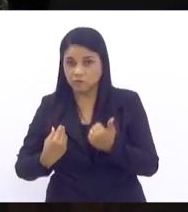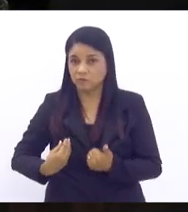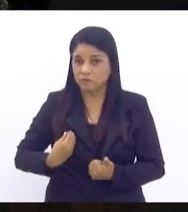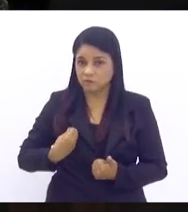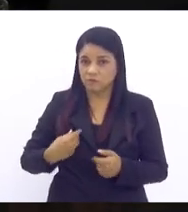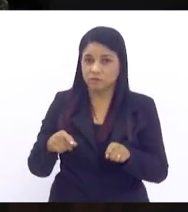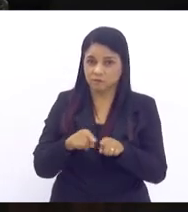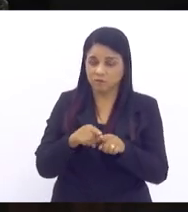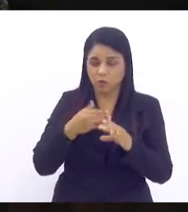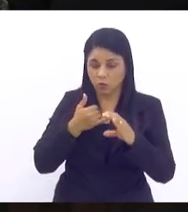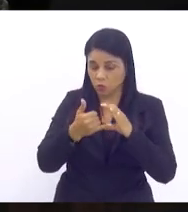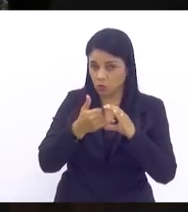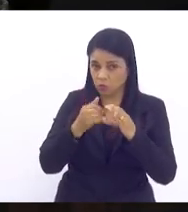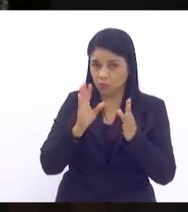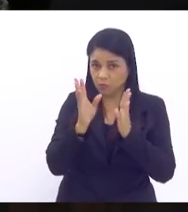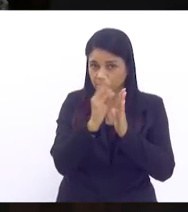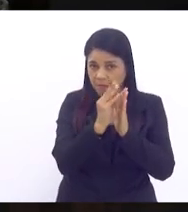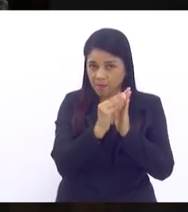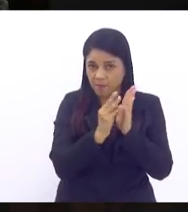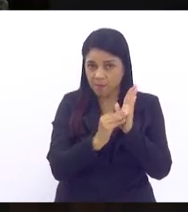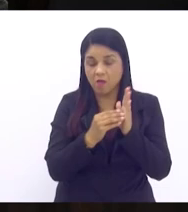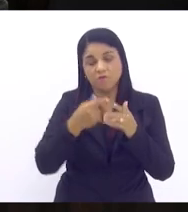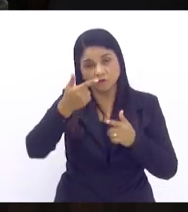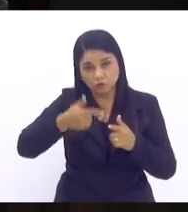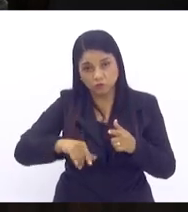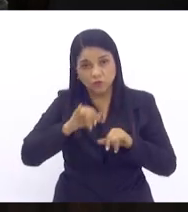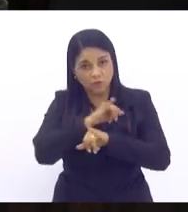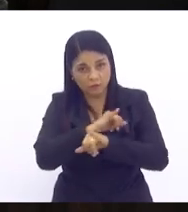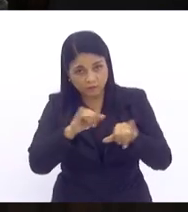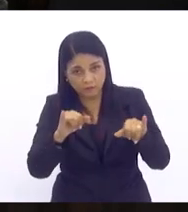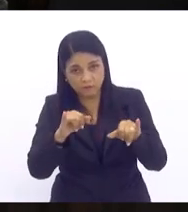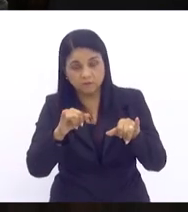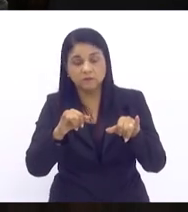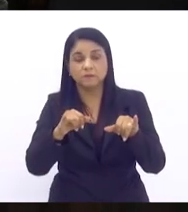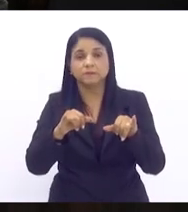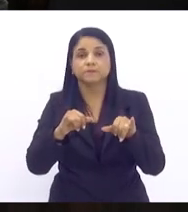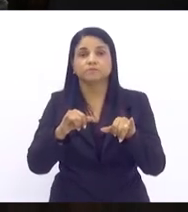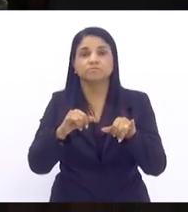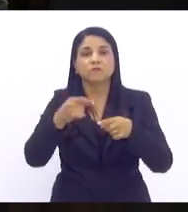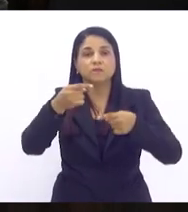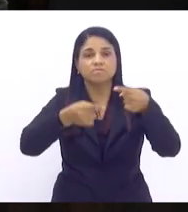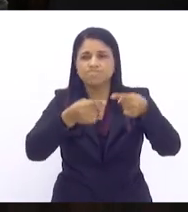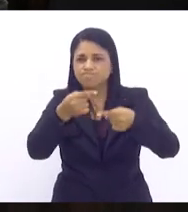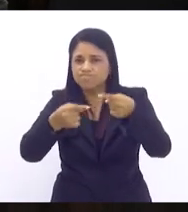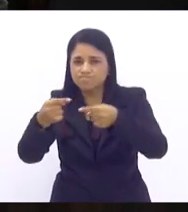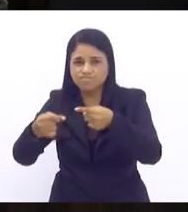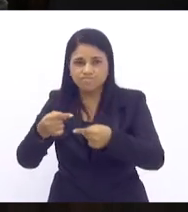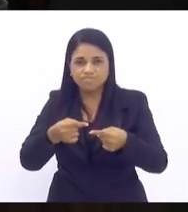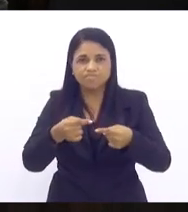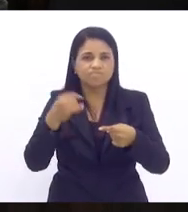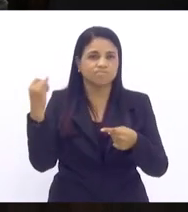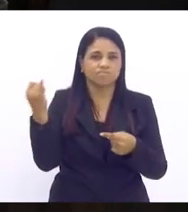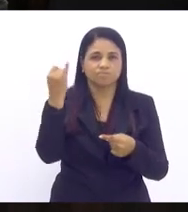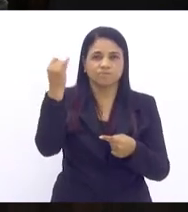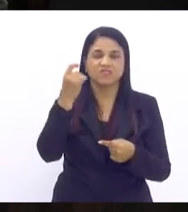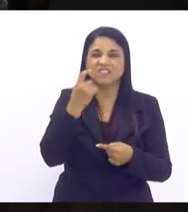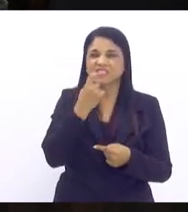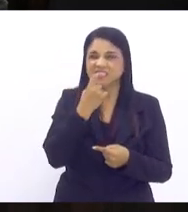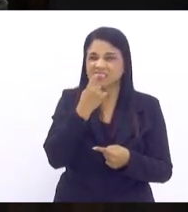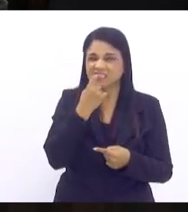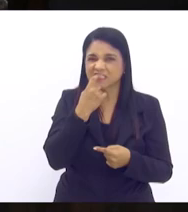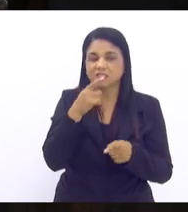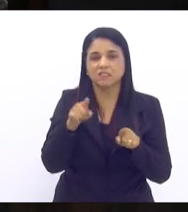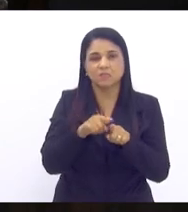lá no grupo, vou ressaltar novamente, para que nós possamos estar mais próximos dessa discussão sobre o plástico e